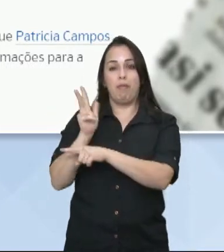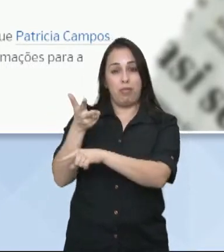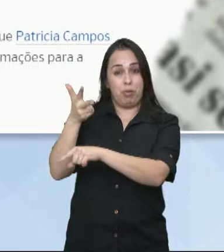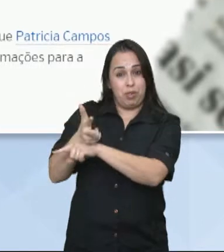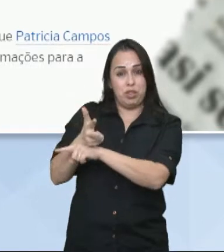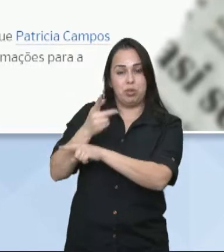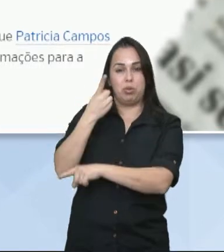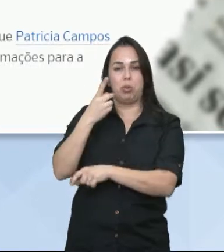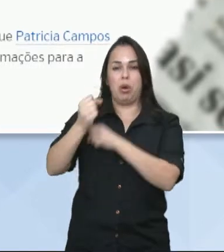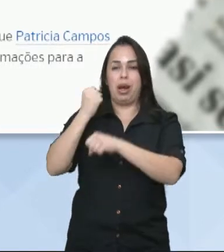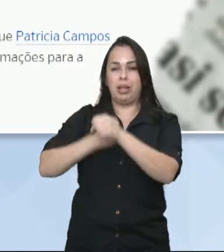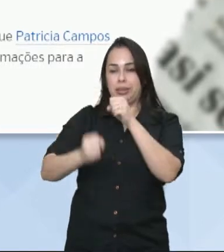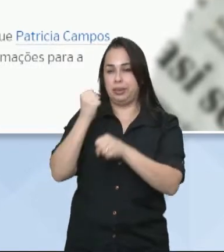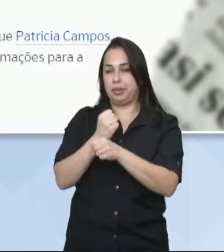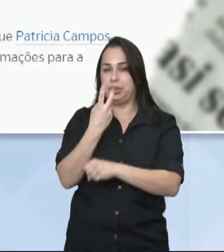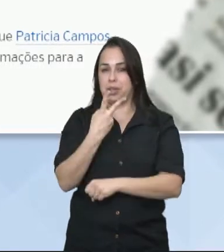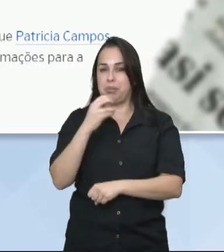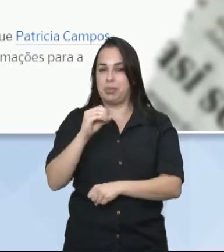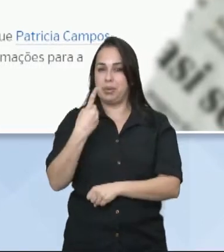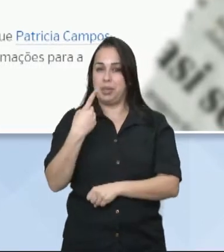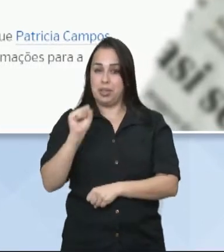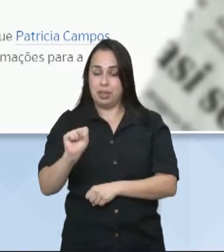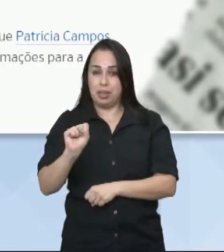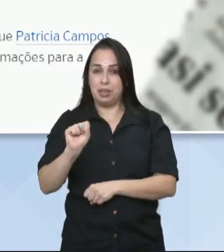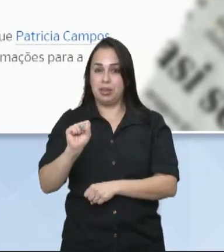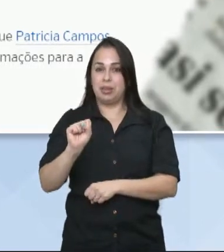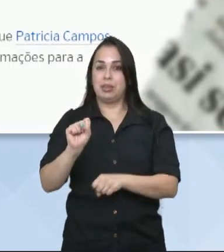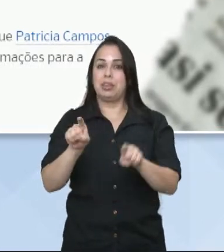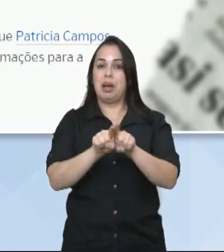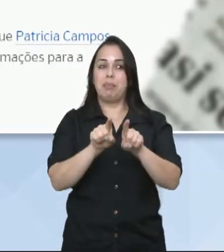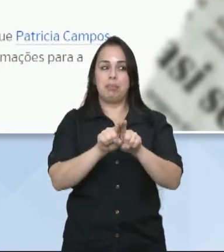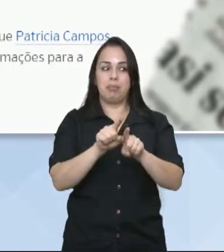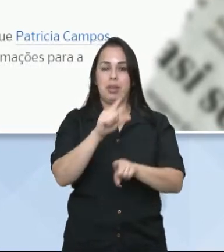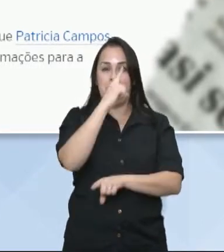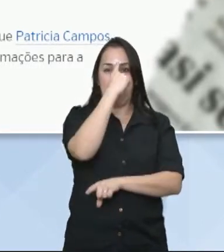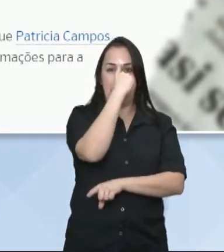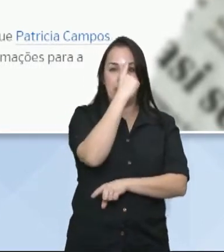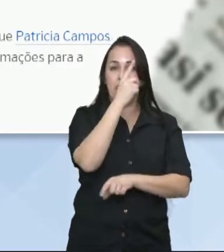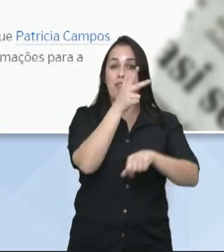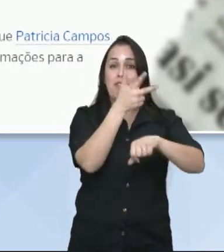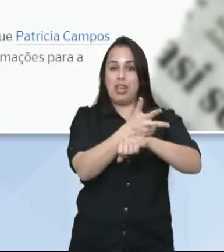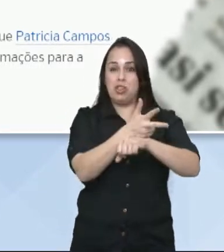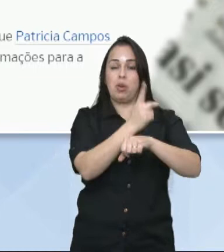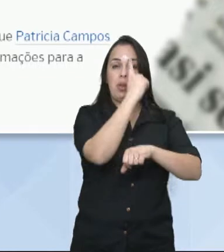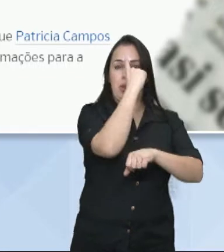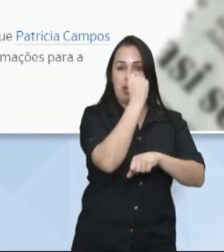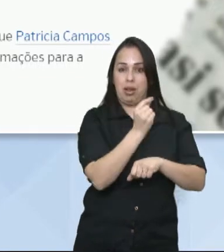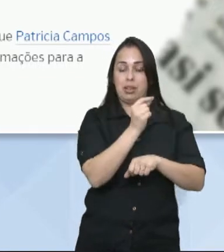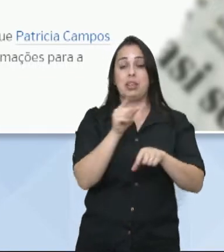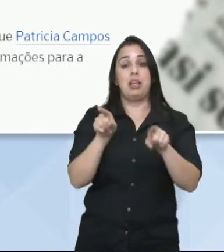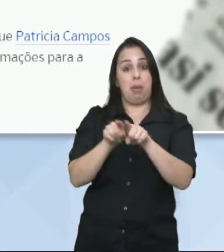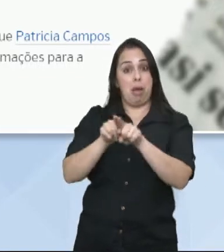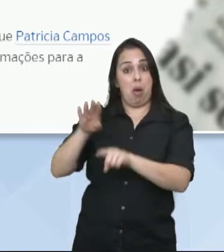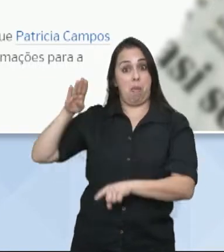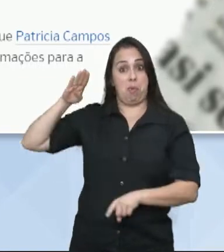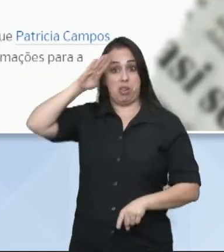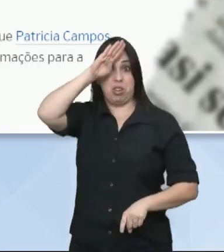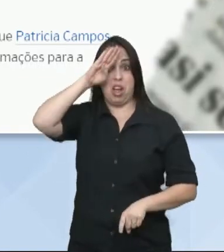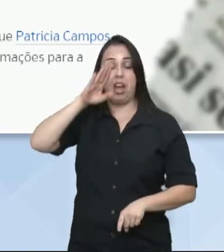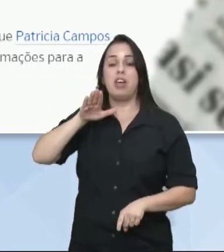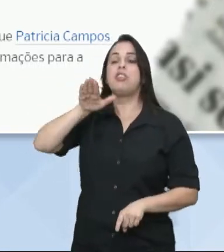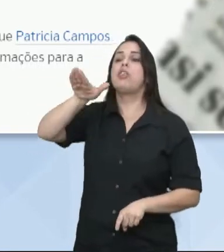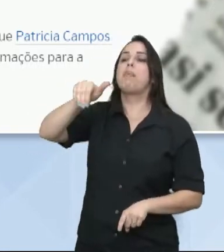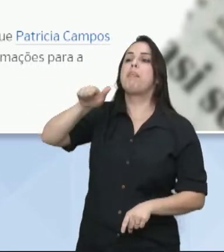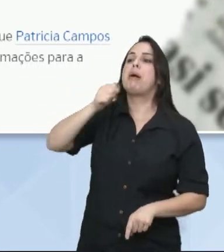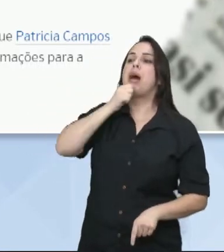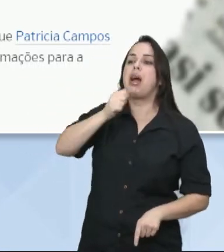2018, divulgado pela campanha de Alckmin, também mostrava trecho que o atual presidente chamou